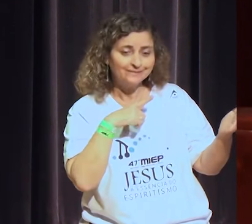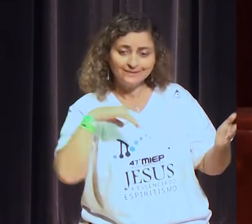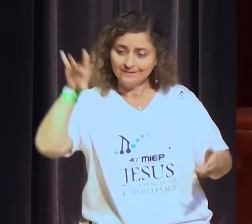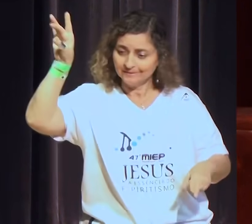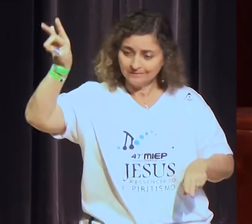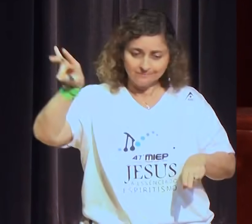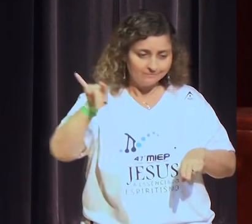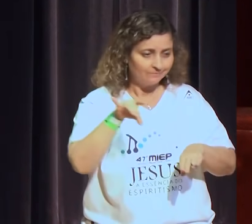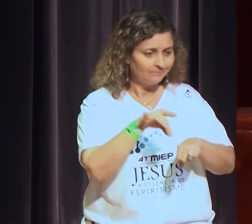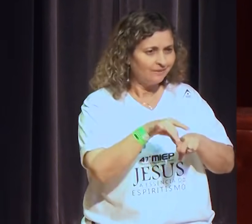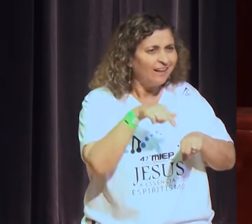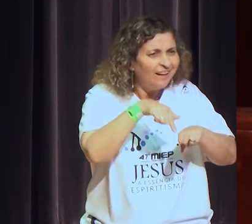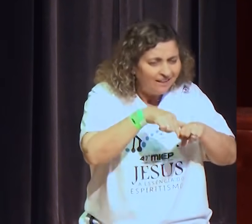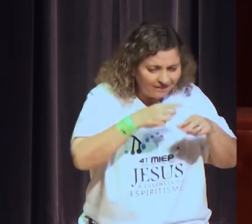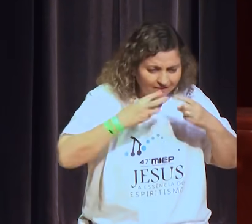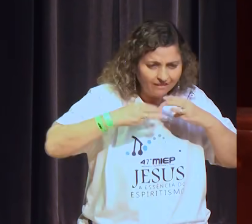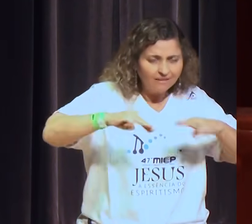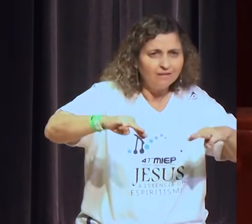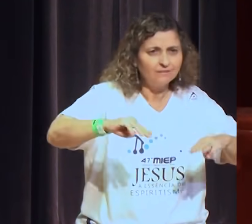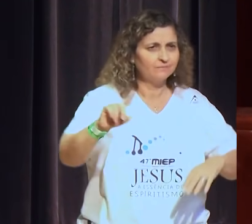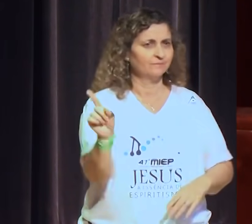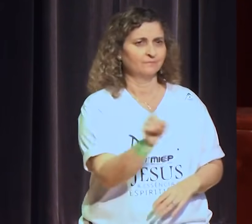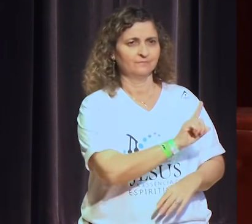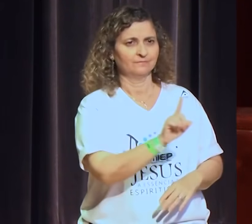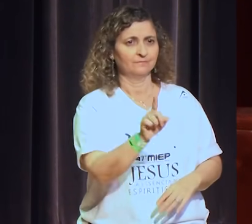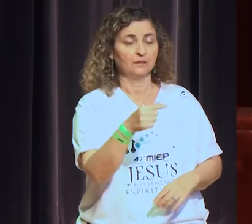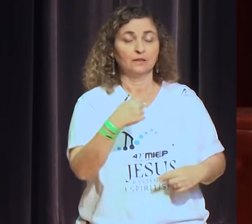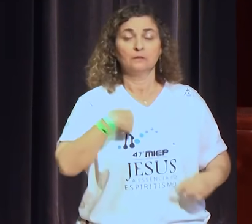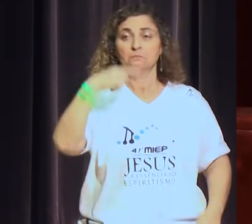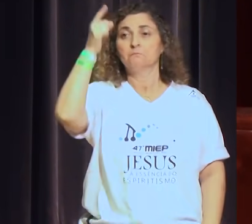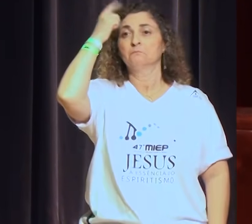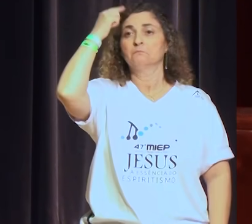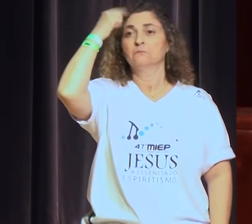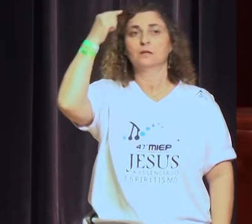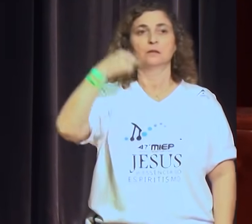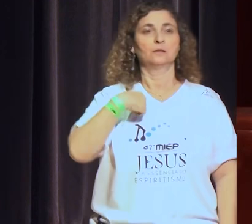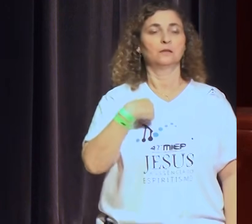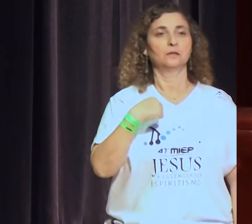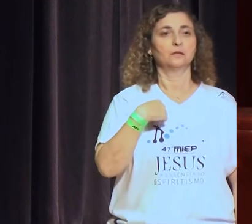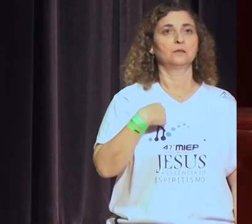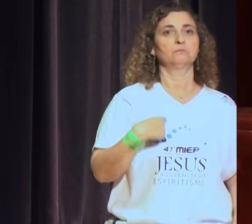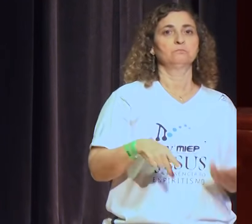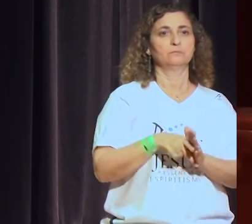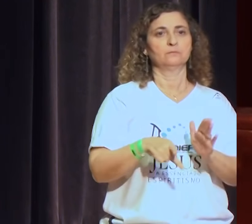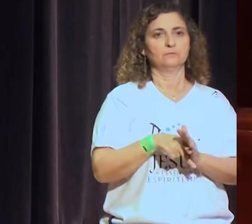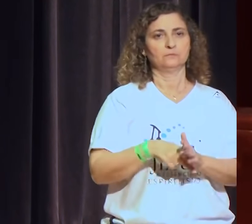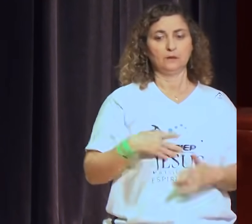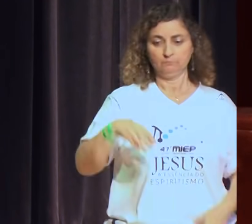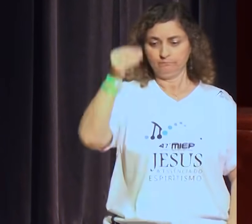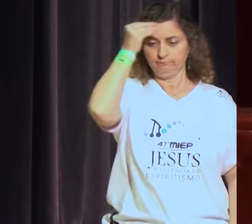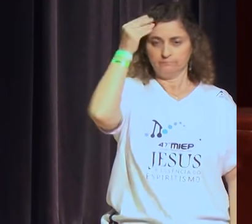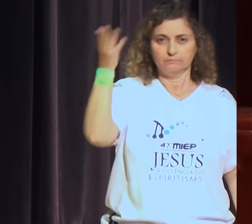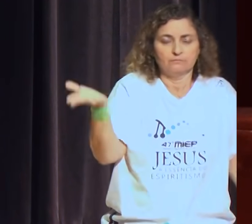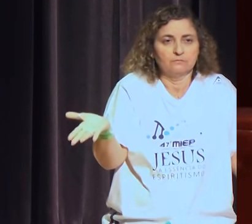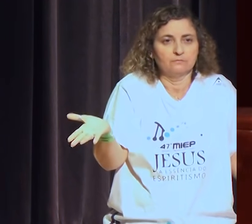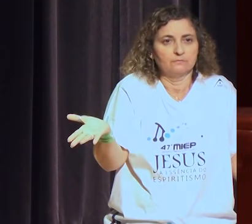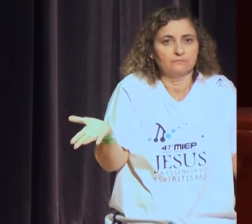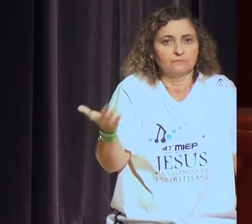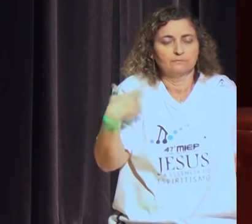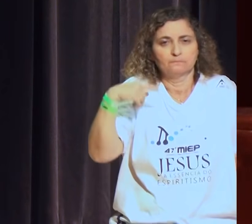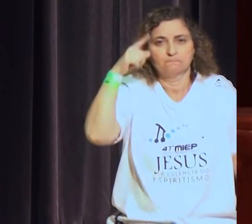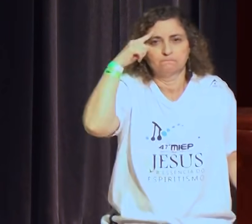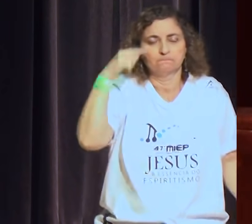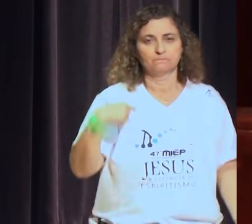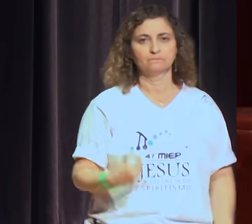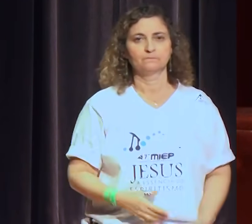Está lá. Livro dos Espíritos. Mas o sujeito foi enviado nada. Ele acordou e imaginou que havia enviado. E criou isso,